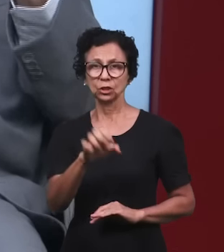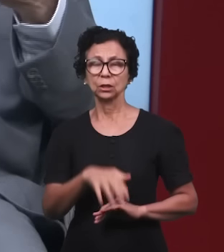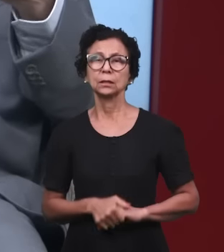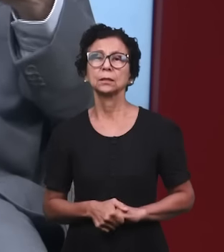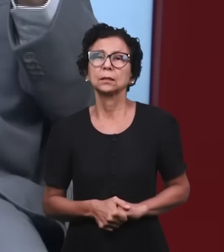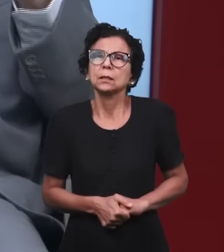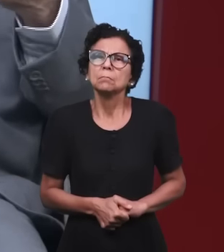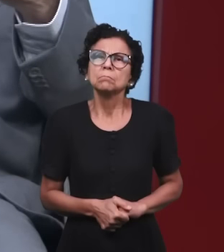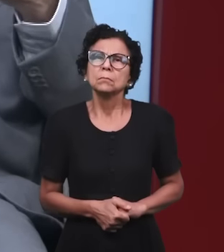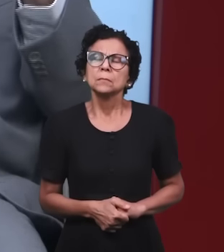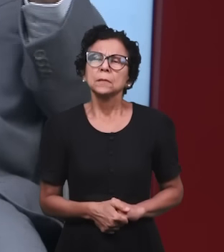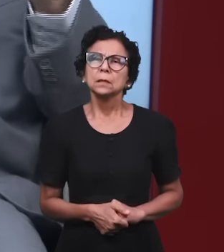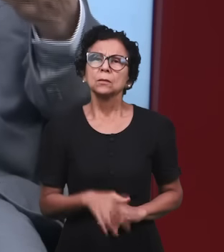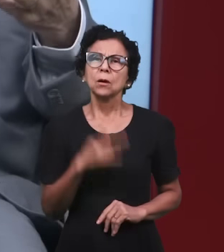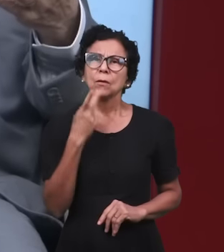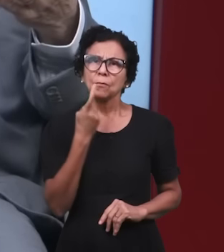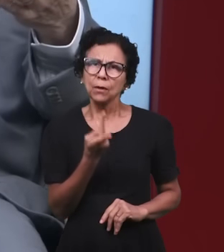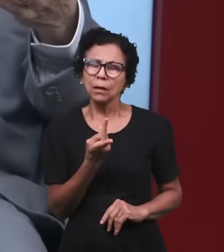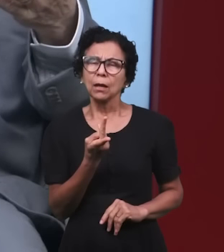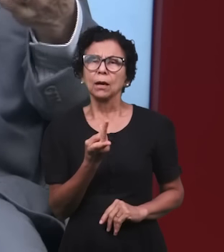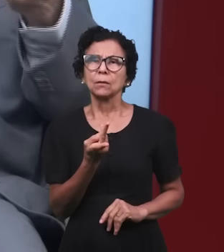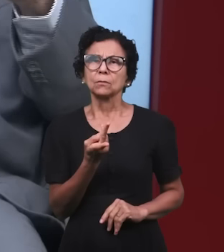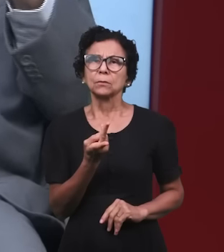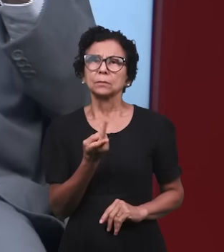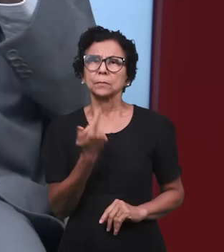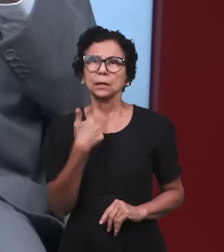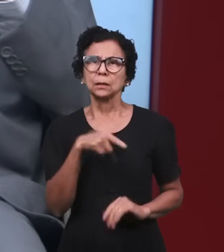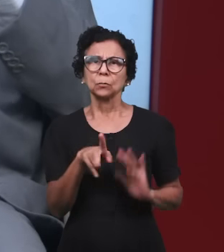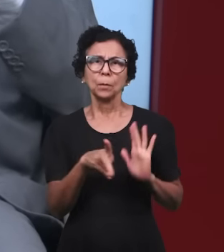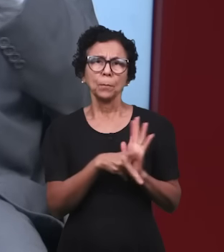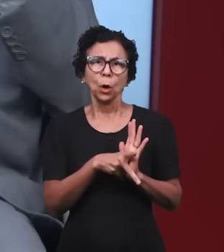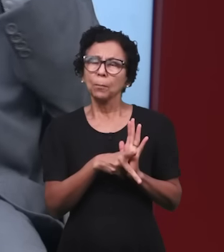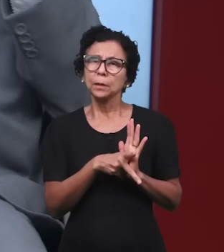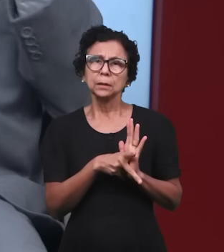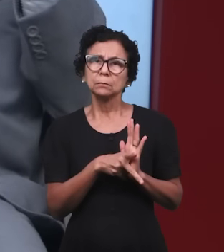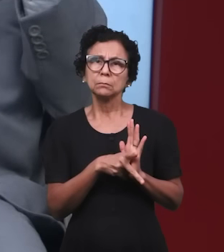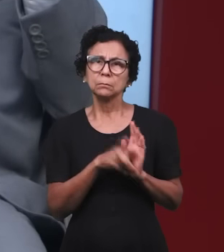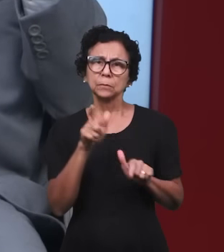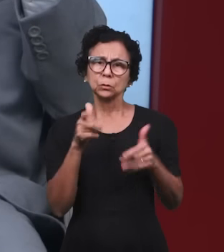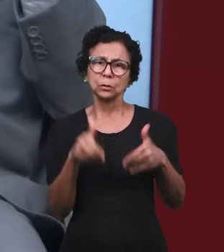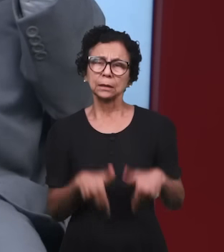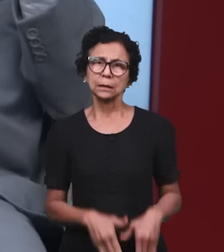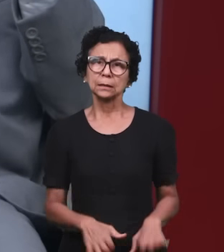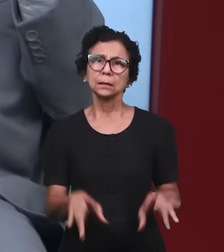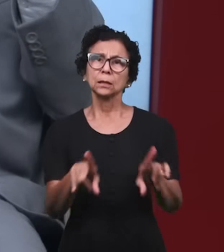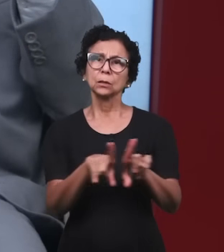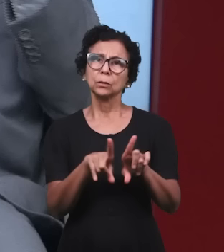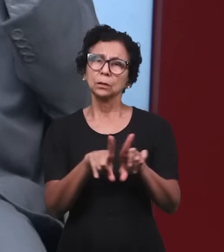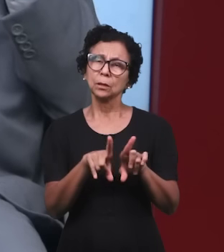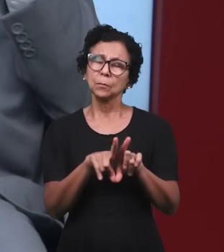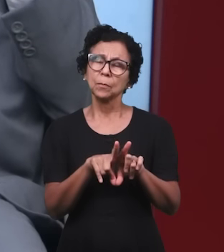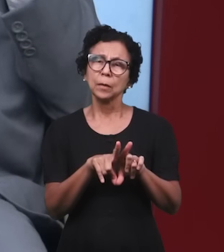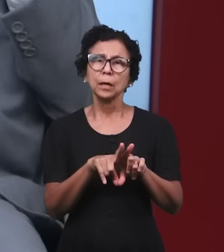o idioma grego popular. O Messias esperado por